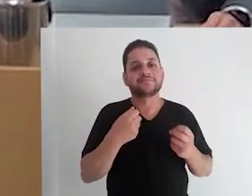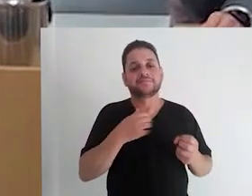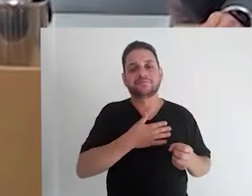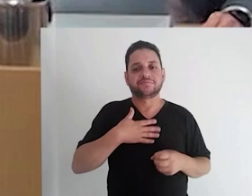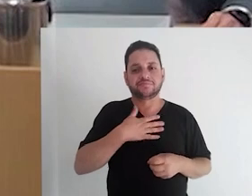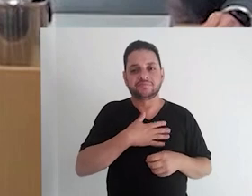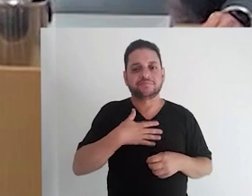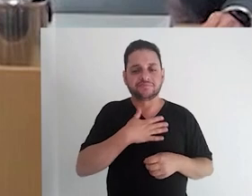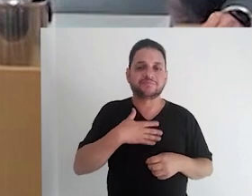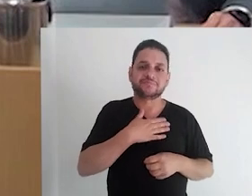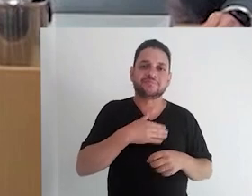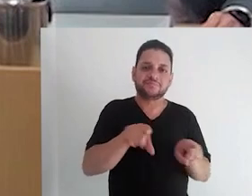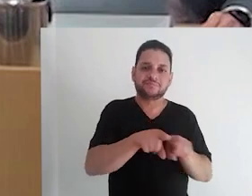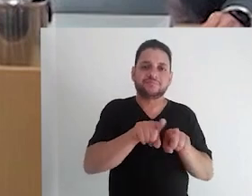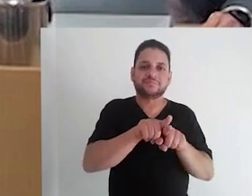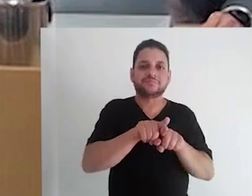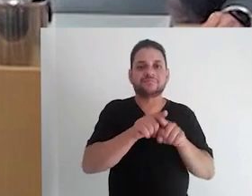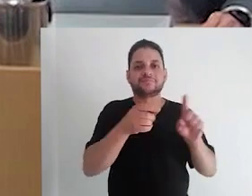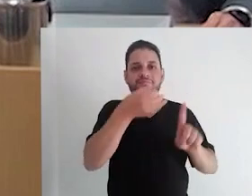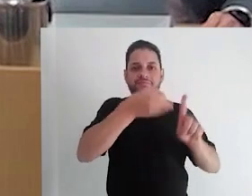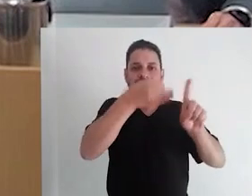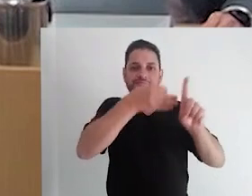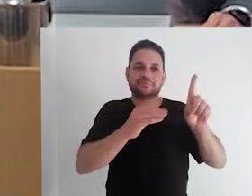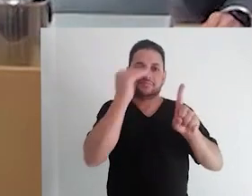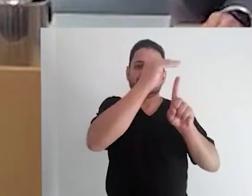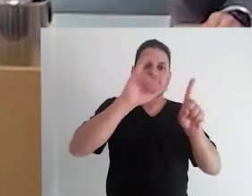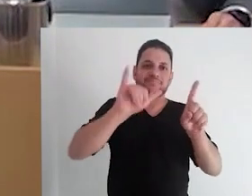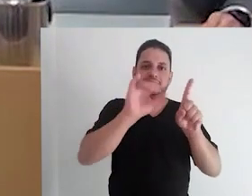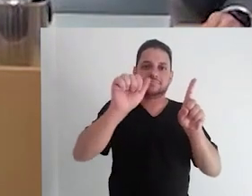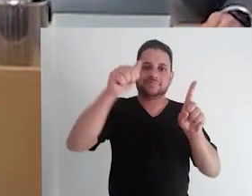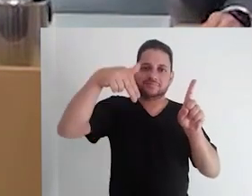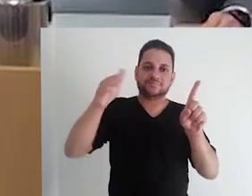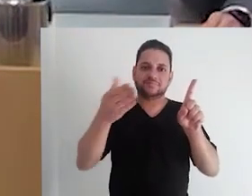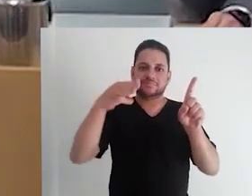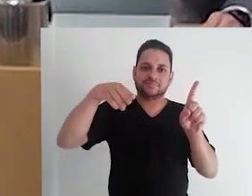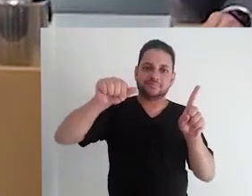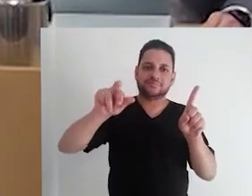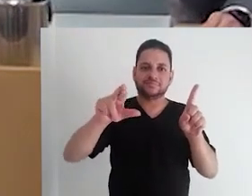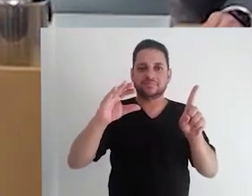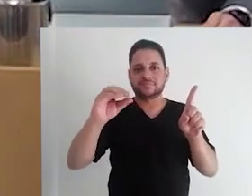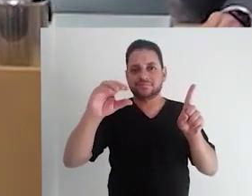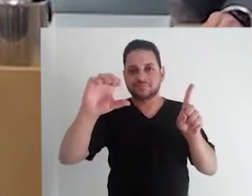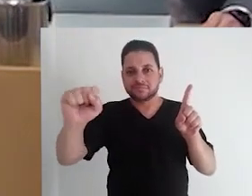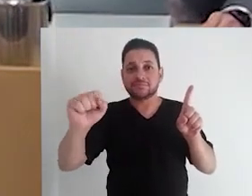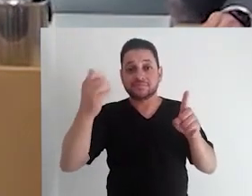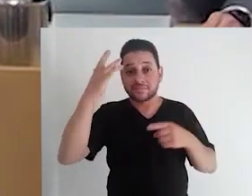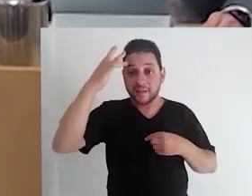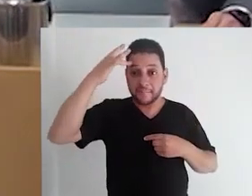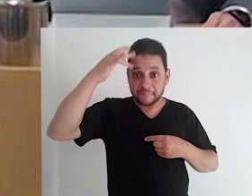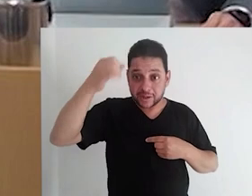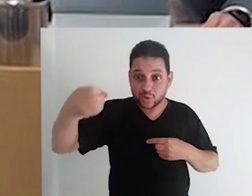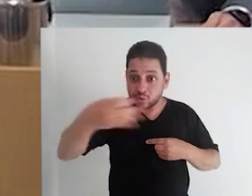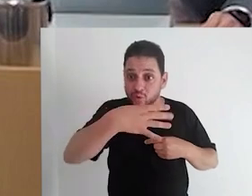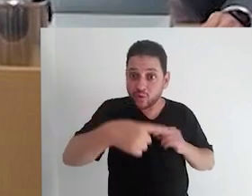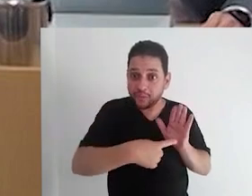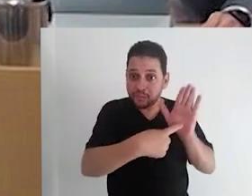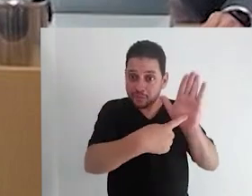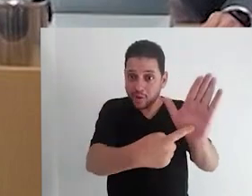com o apoio do desembargador Jean Marcos, né, que nos trouxe uma novidade que amanhã vai ser mostrada lá no